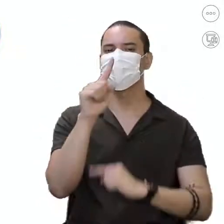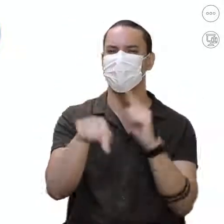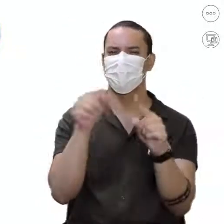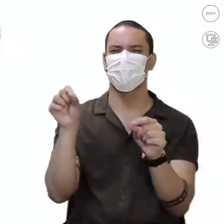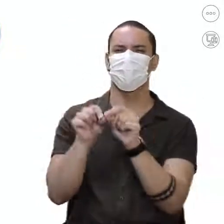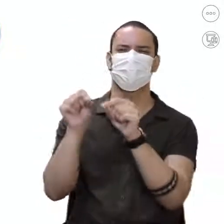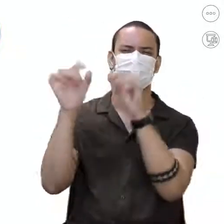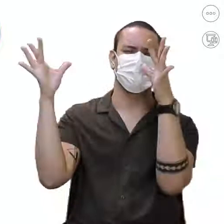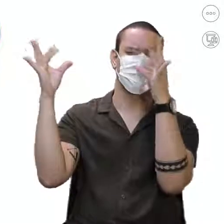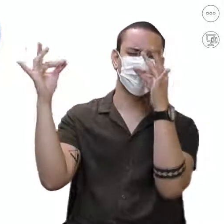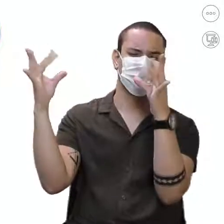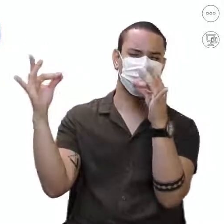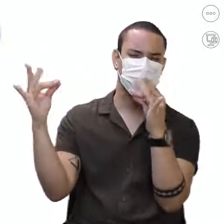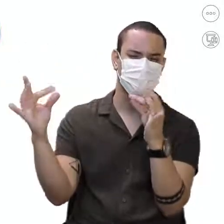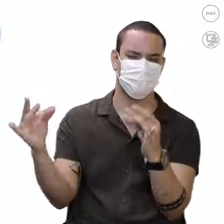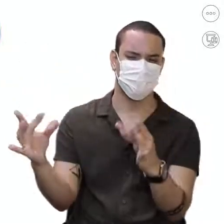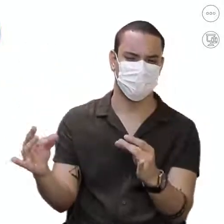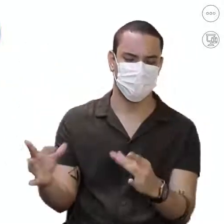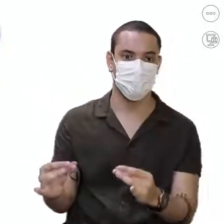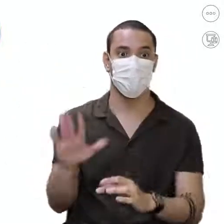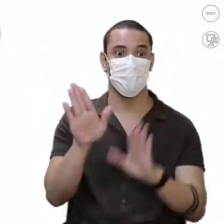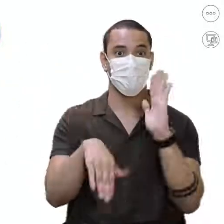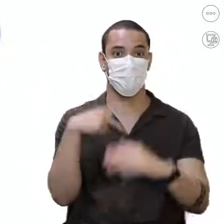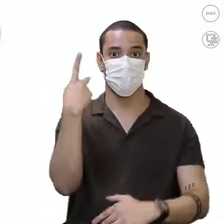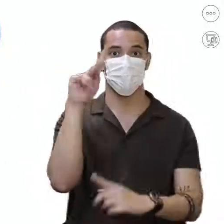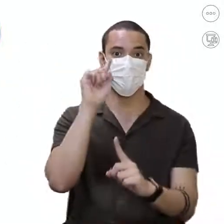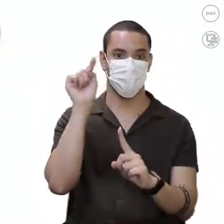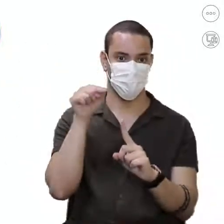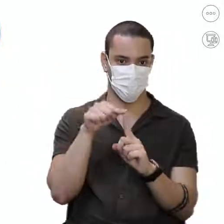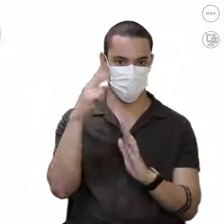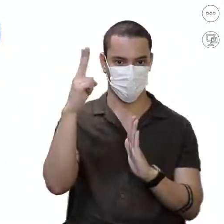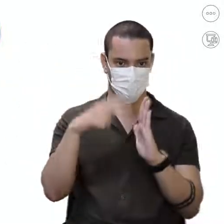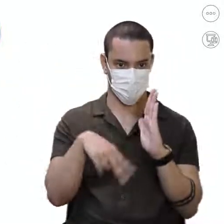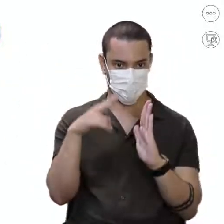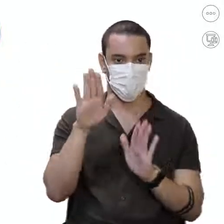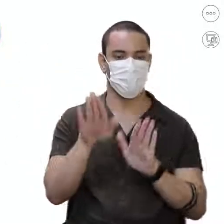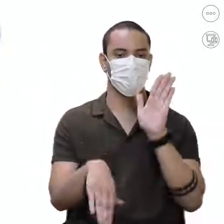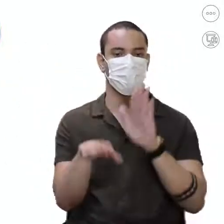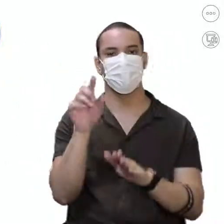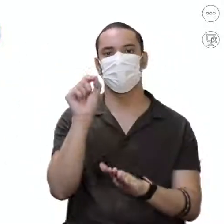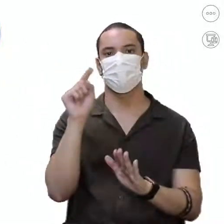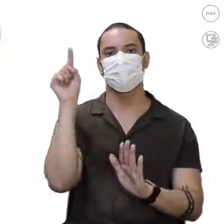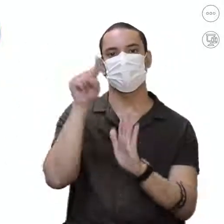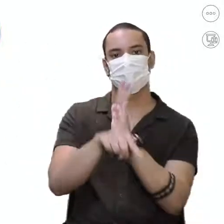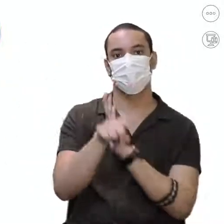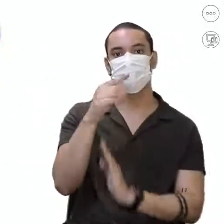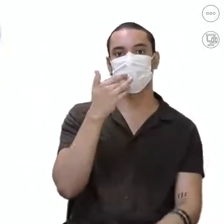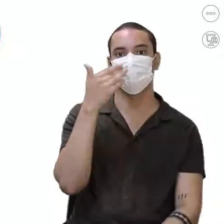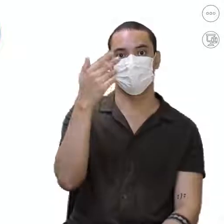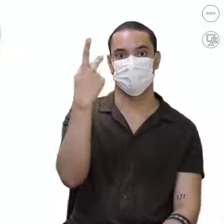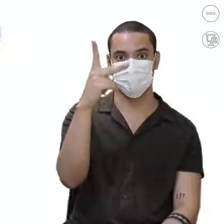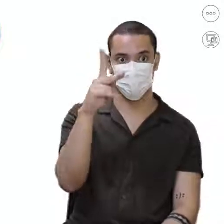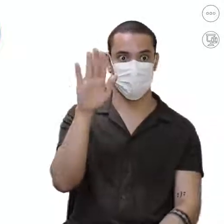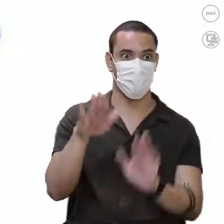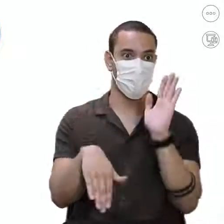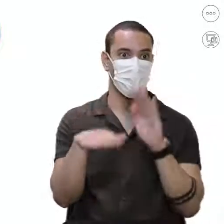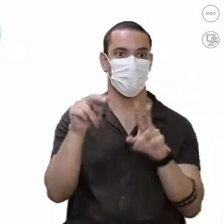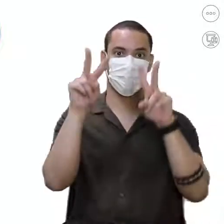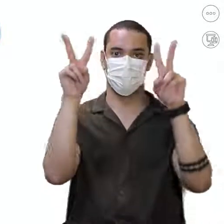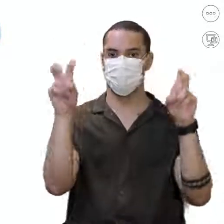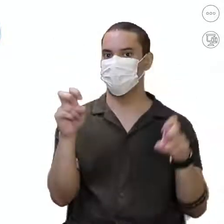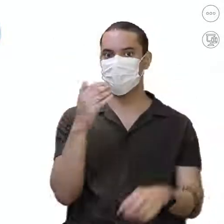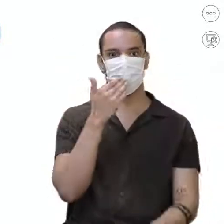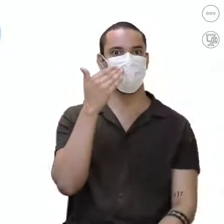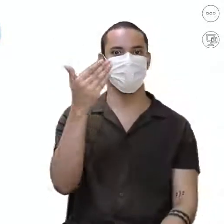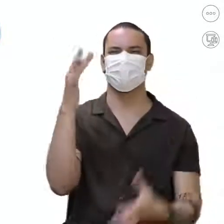scan. E também dependendo do seu objetivo de leitura. Às vezes, uma questão que é pedida para você no enunciado, ele não